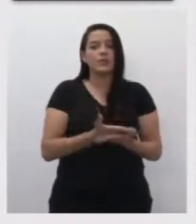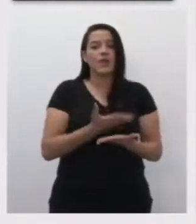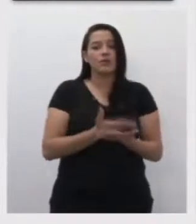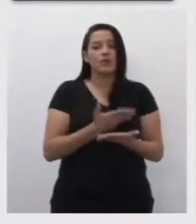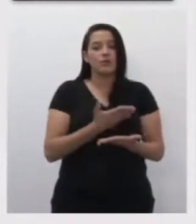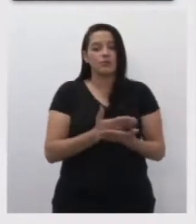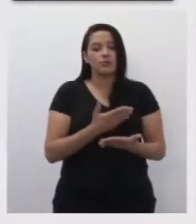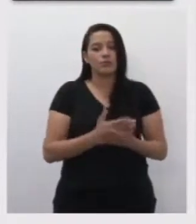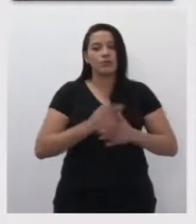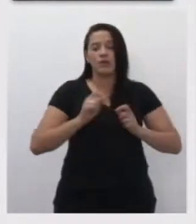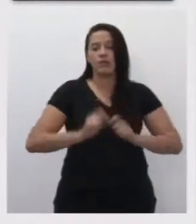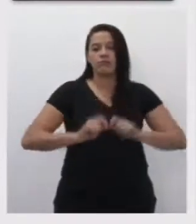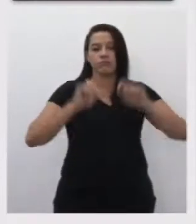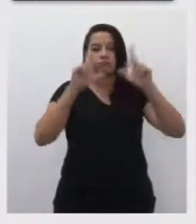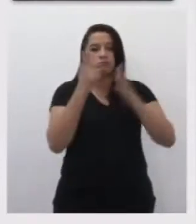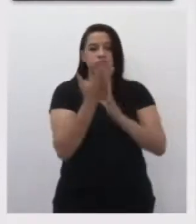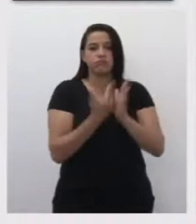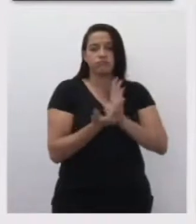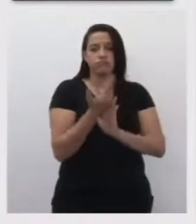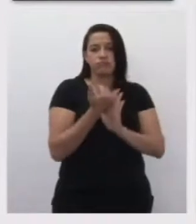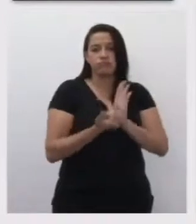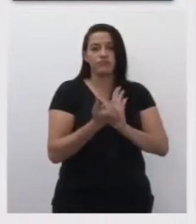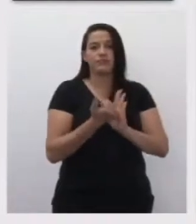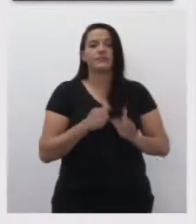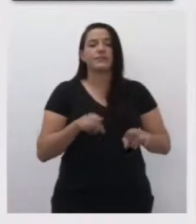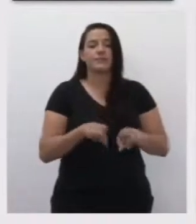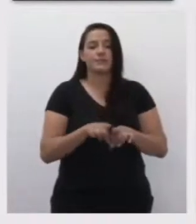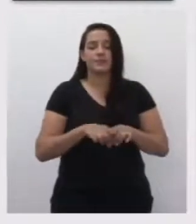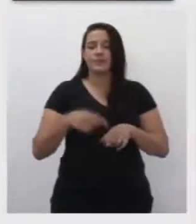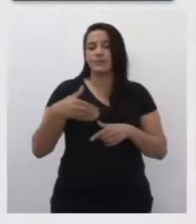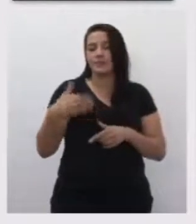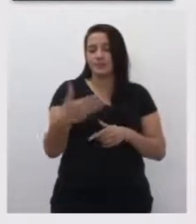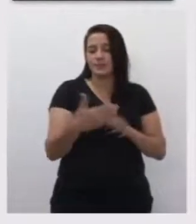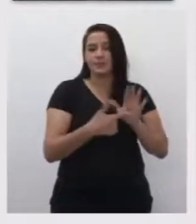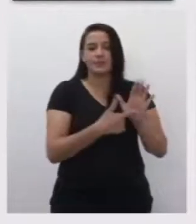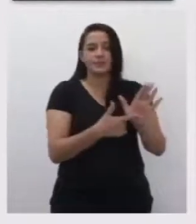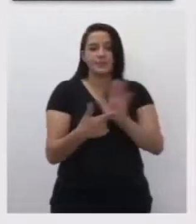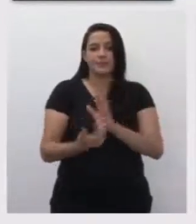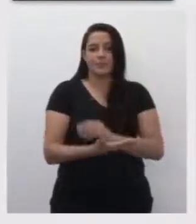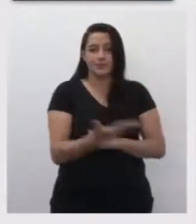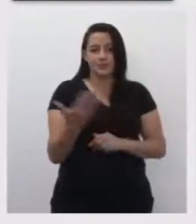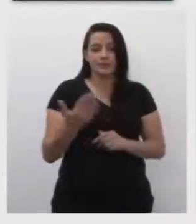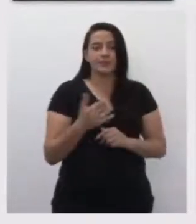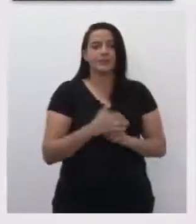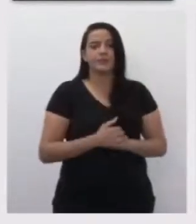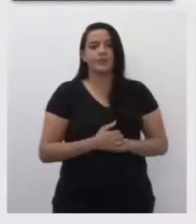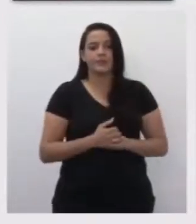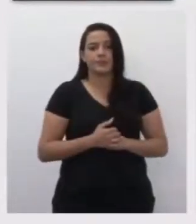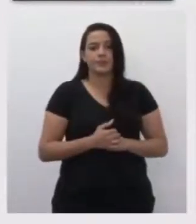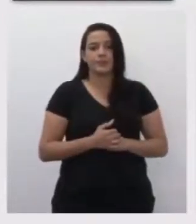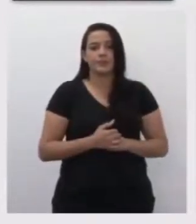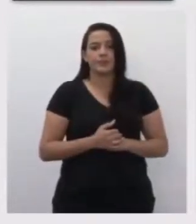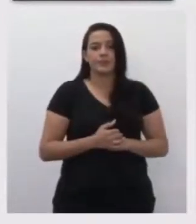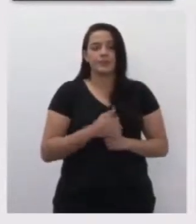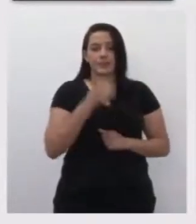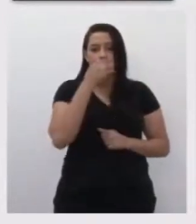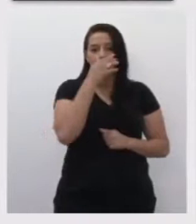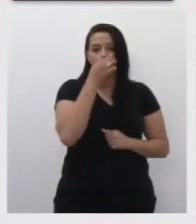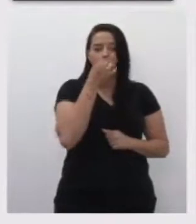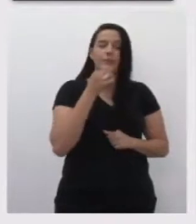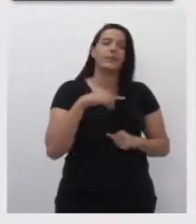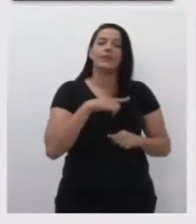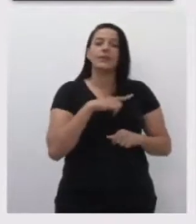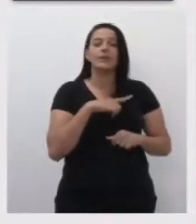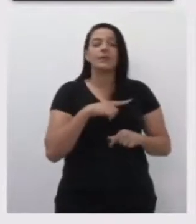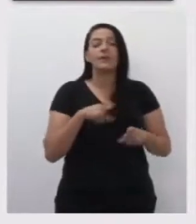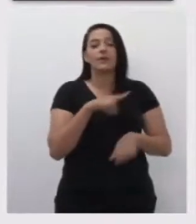Descomplica que a gente traz para cá, para levar isso adiante, né? O artigo do blog também é uma forma, a gente sempre vai experimentando formas